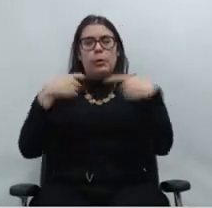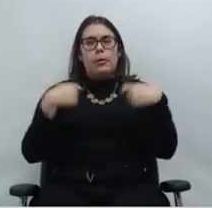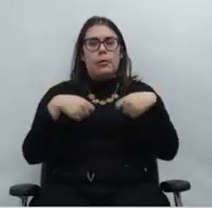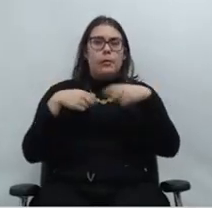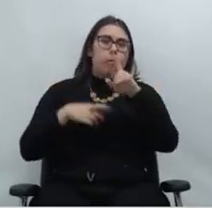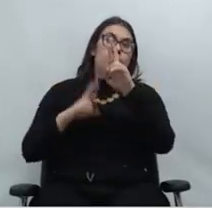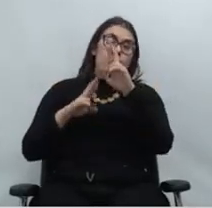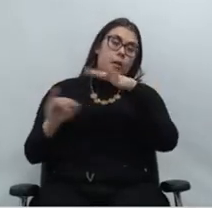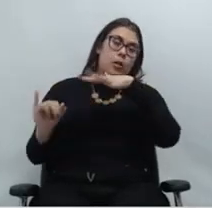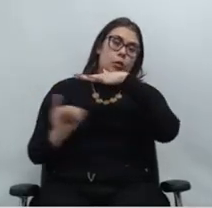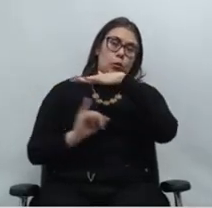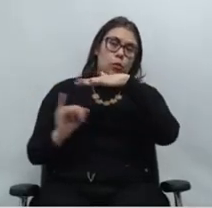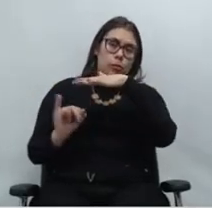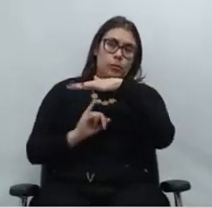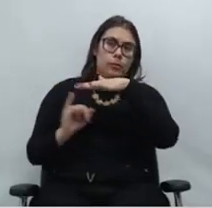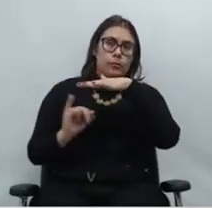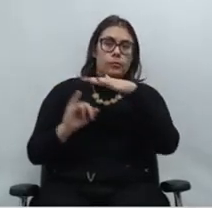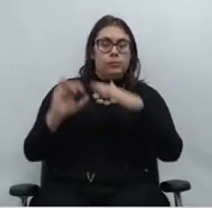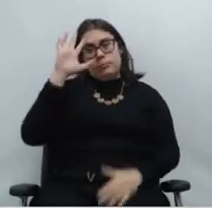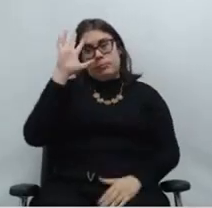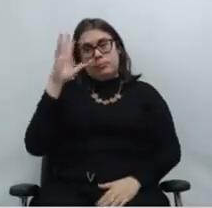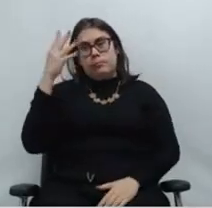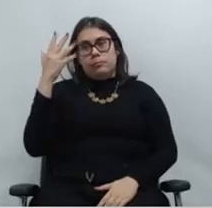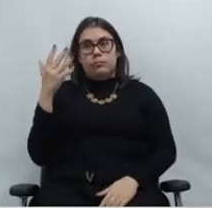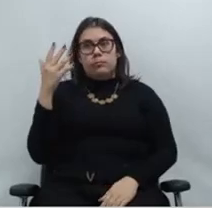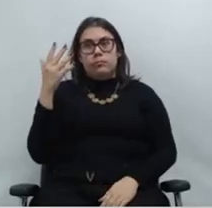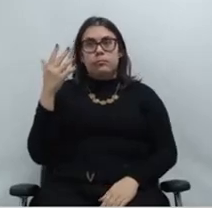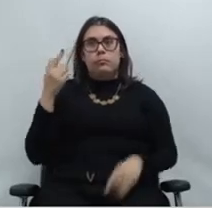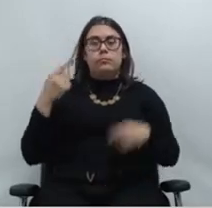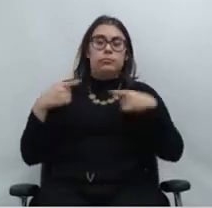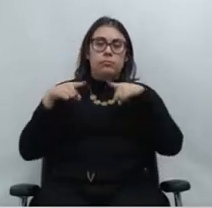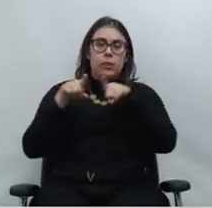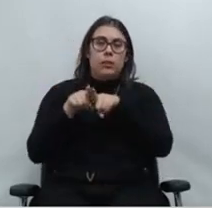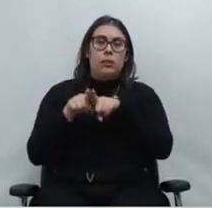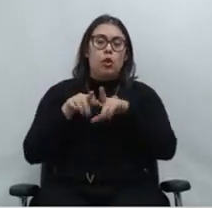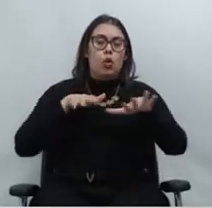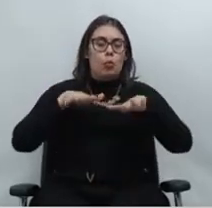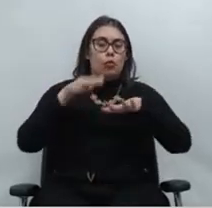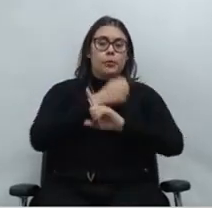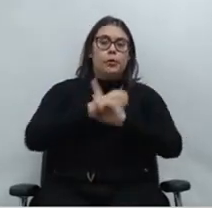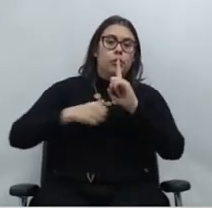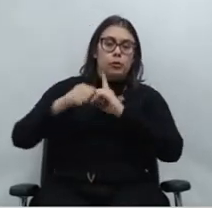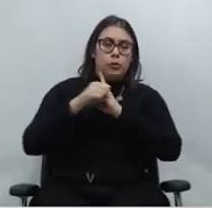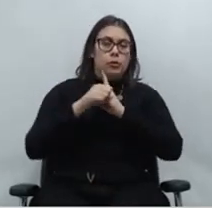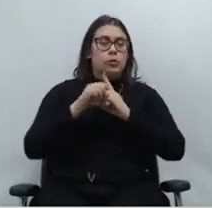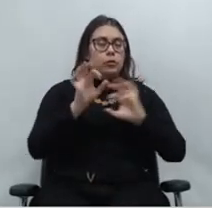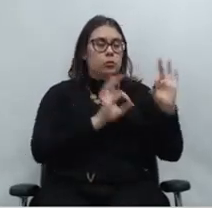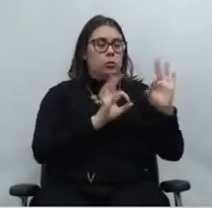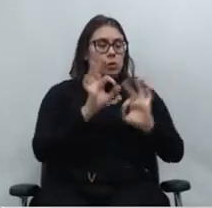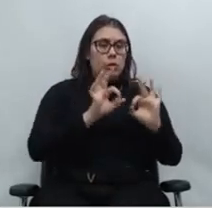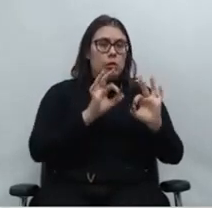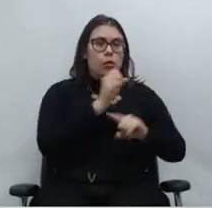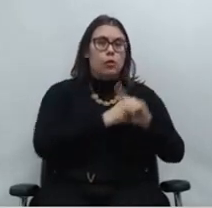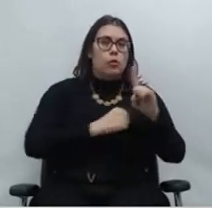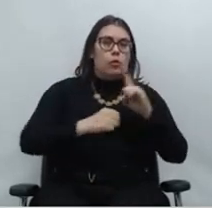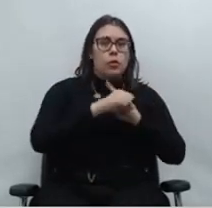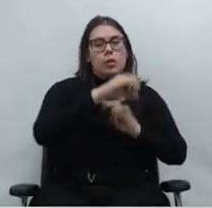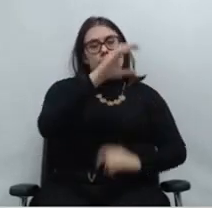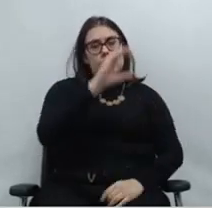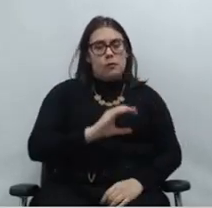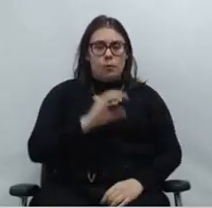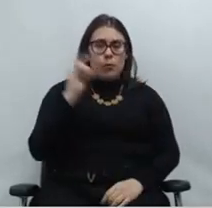realize atividades formativas internas em parceria com movimentos sociais e organizações da sociedade civil para ampliar a escuta sobre